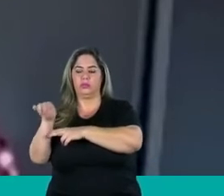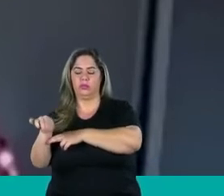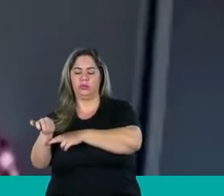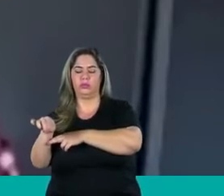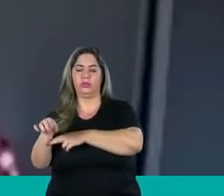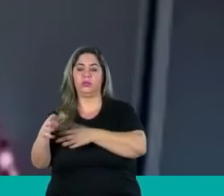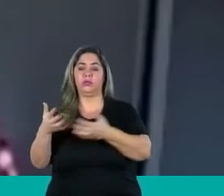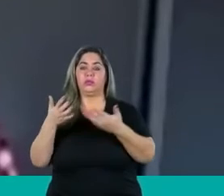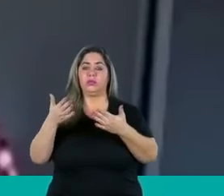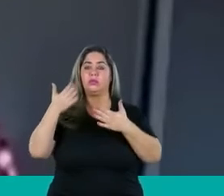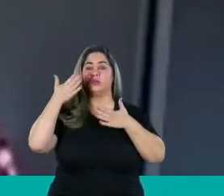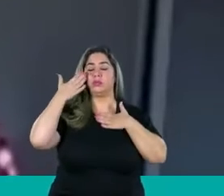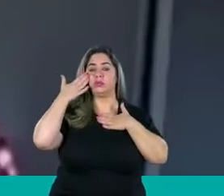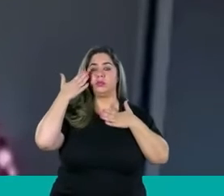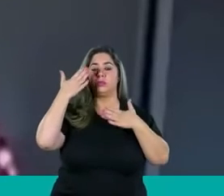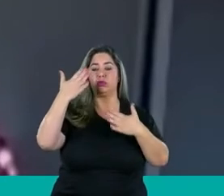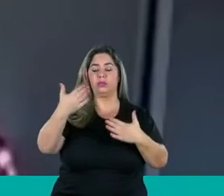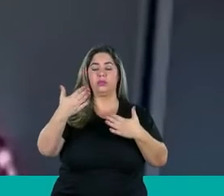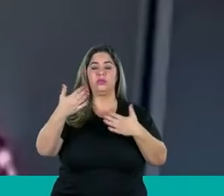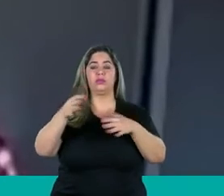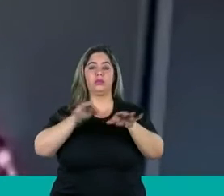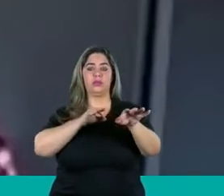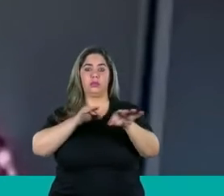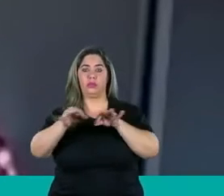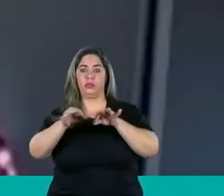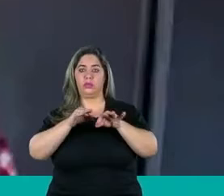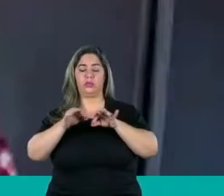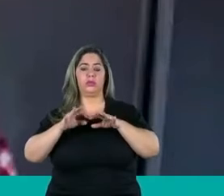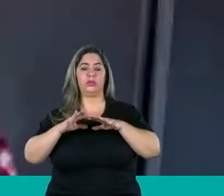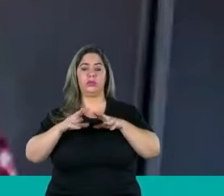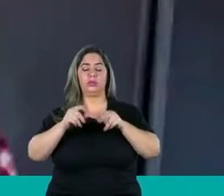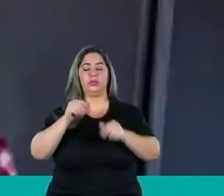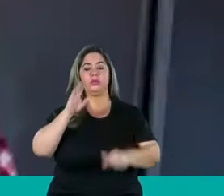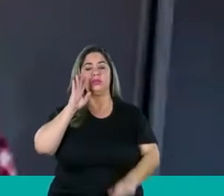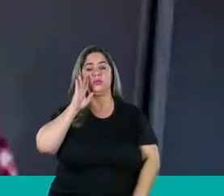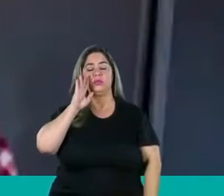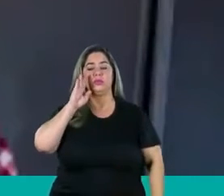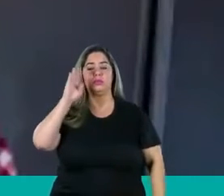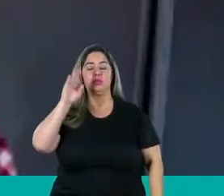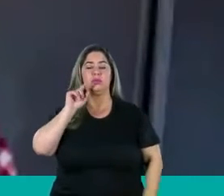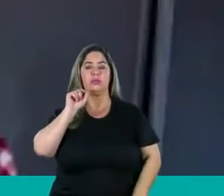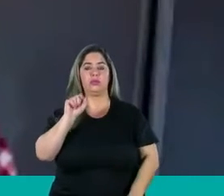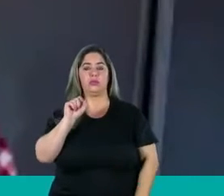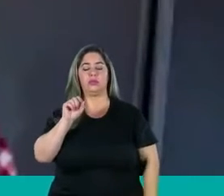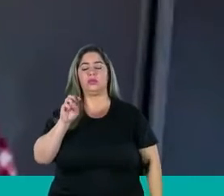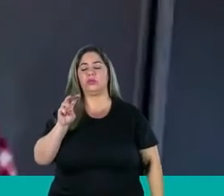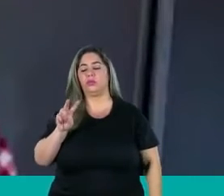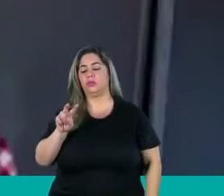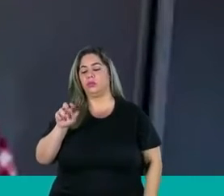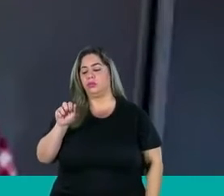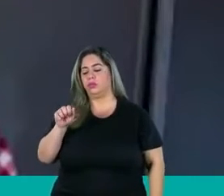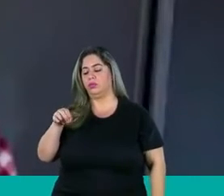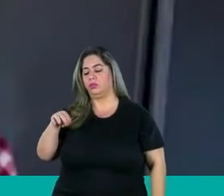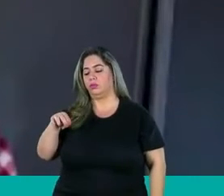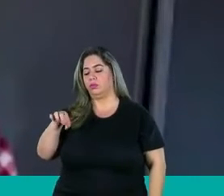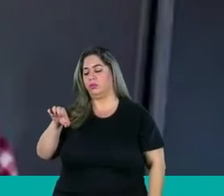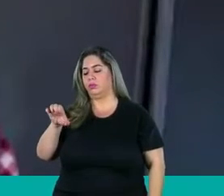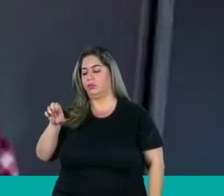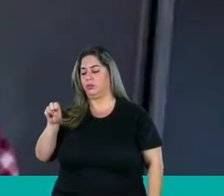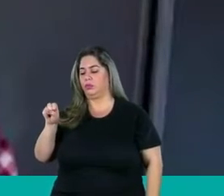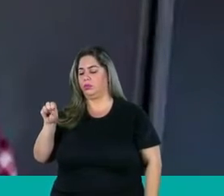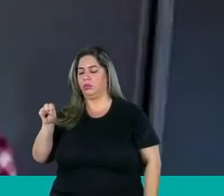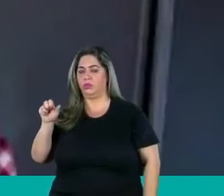Queria agradecer aos organizadores, principalmente a Vanessa, que, com quem troquei